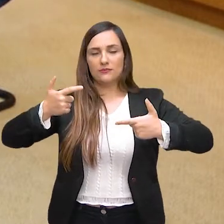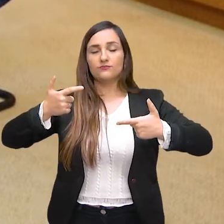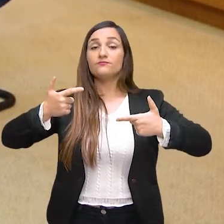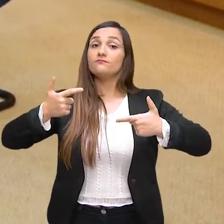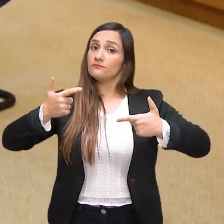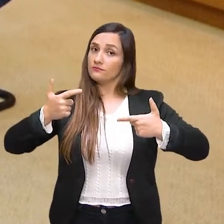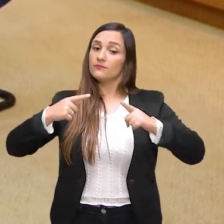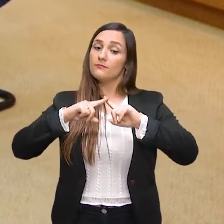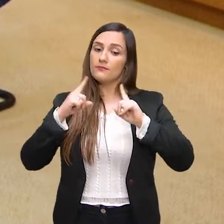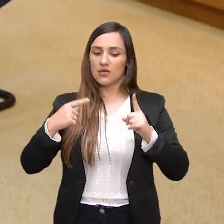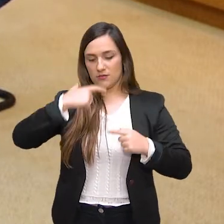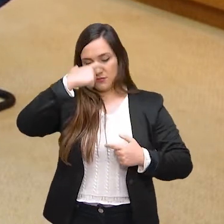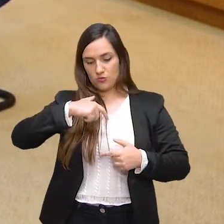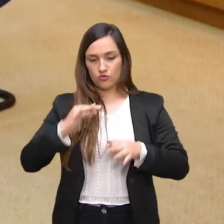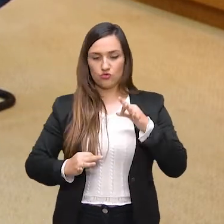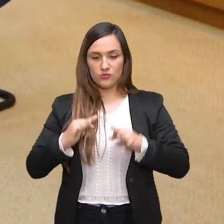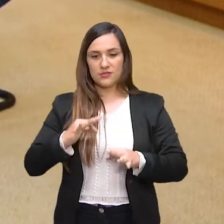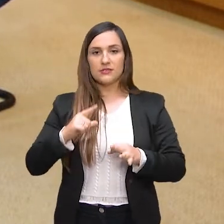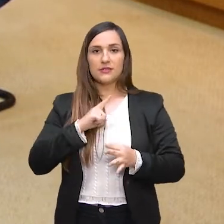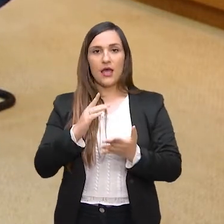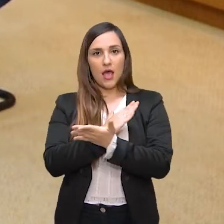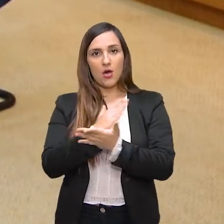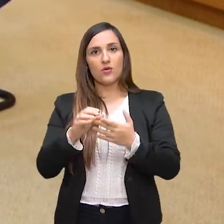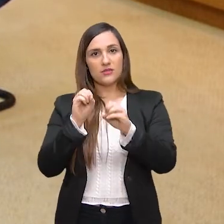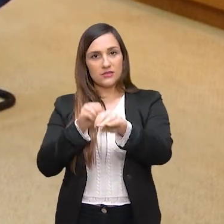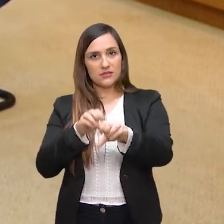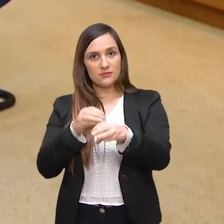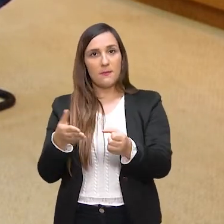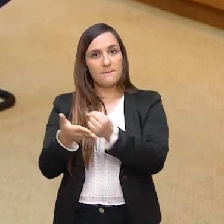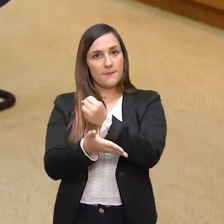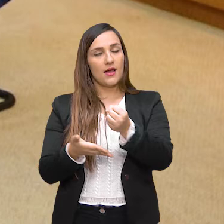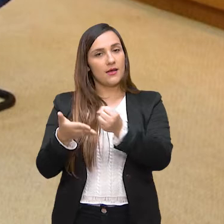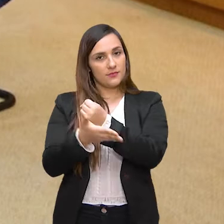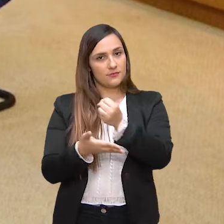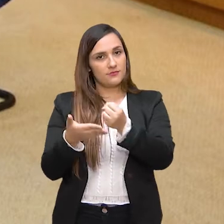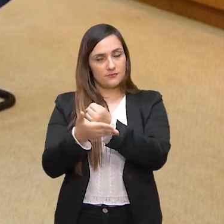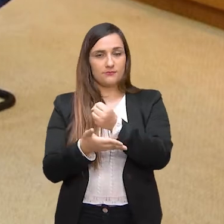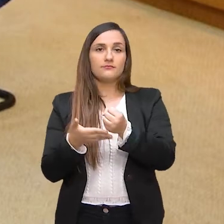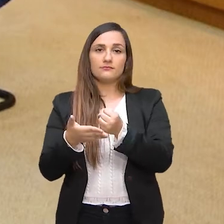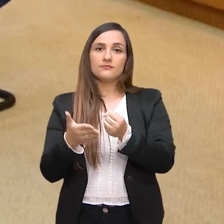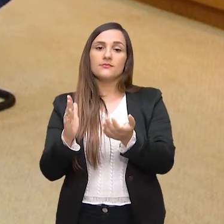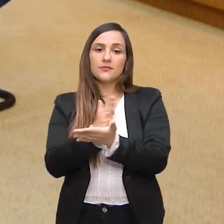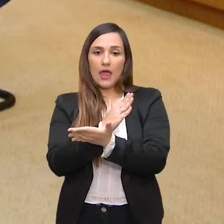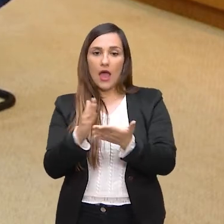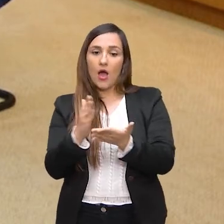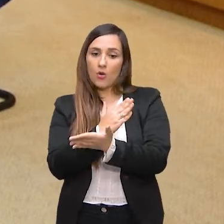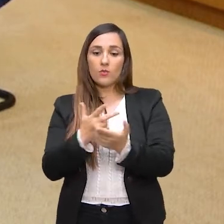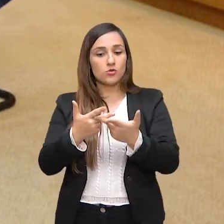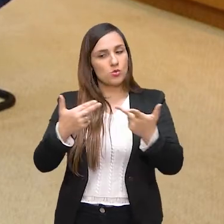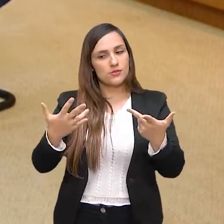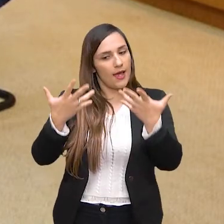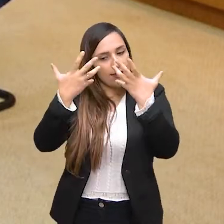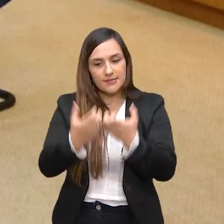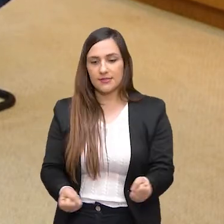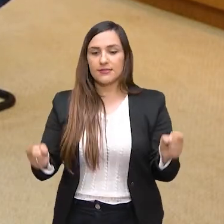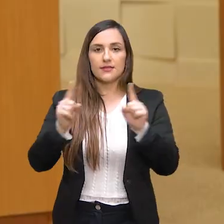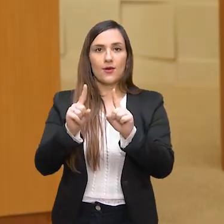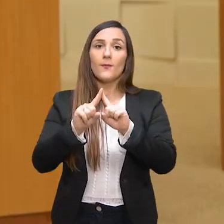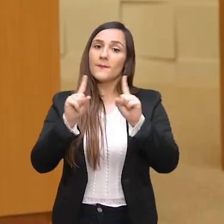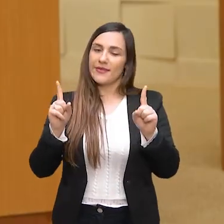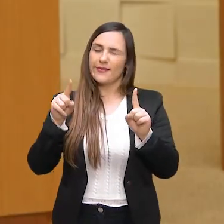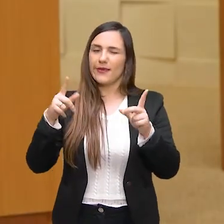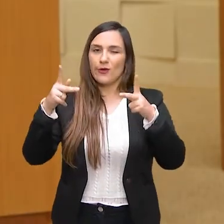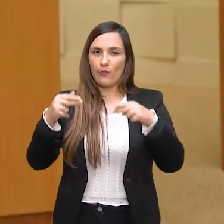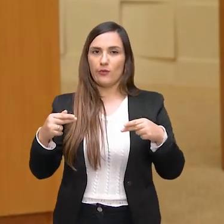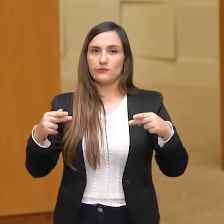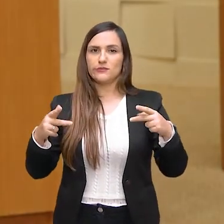partes, que deve ser pautada por alguns princípios éticos, etc. Certas coisas, certos golpes baixos não podem ser